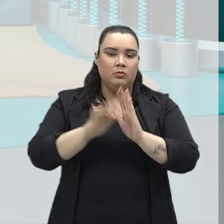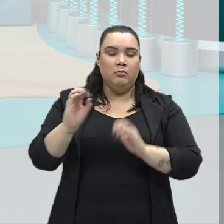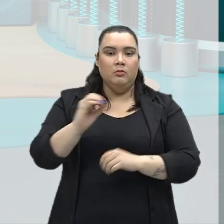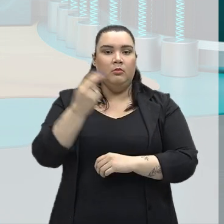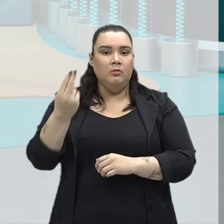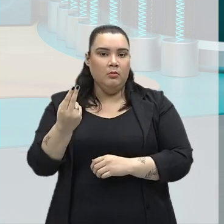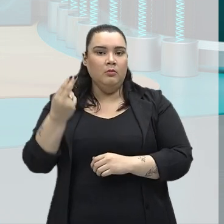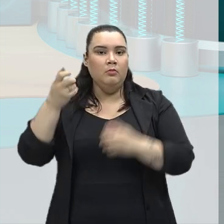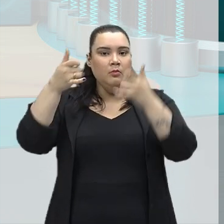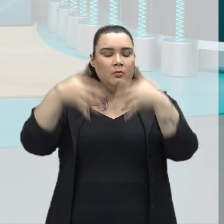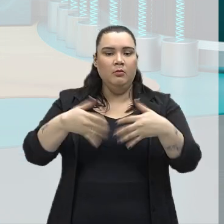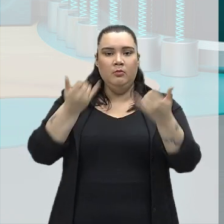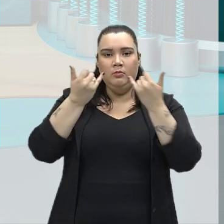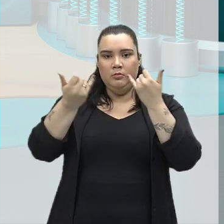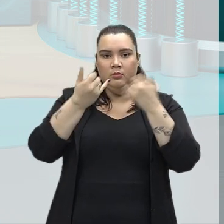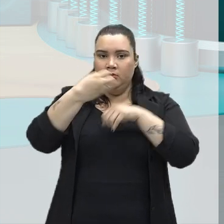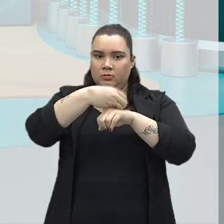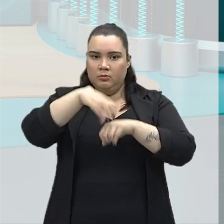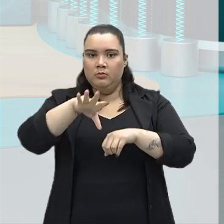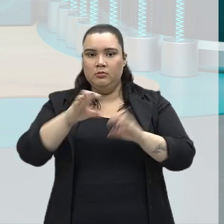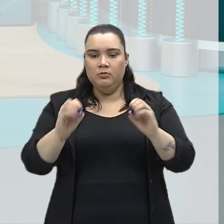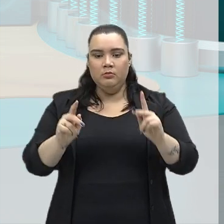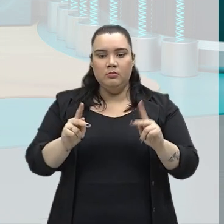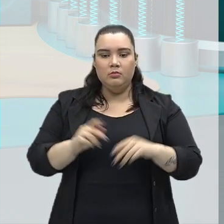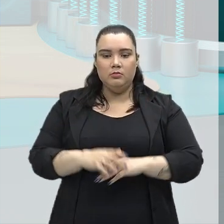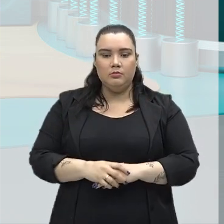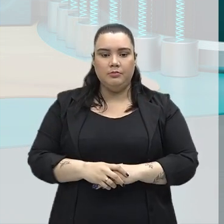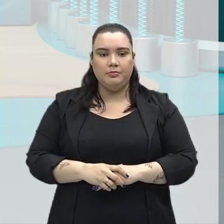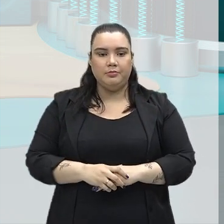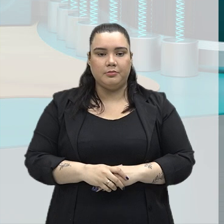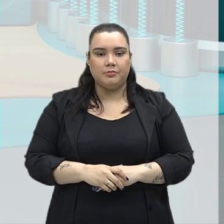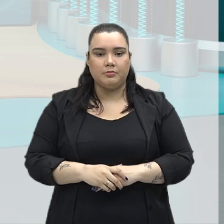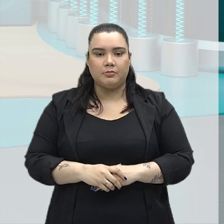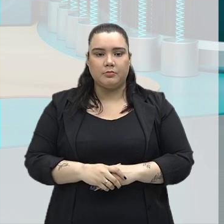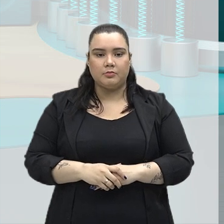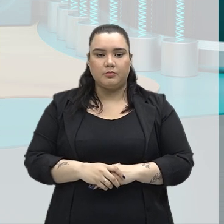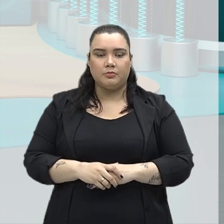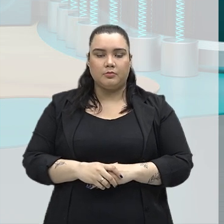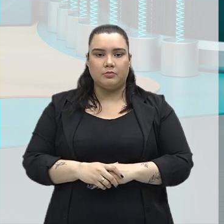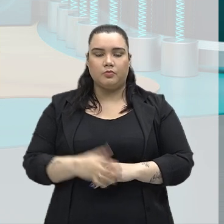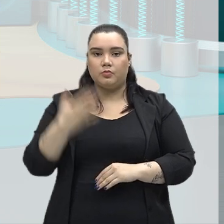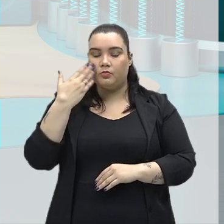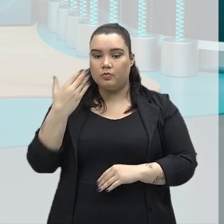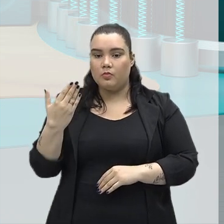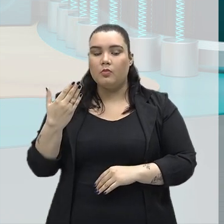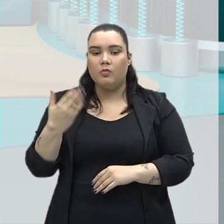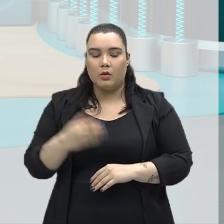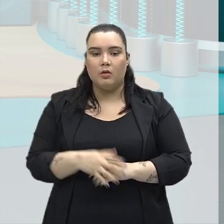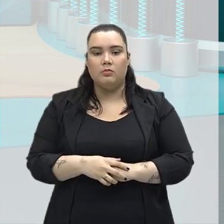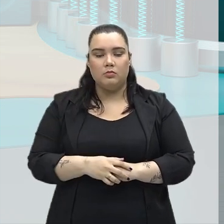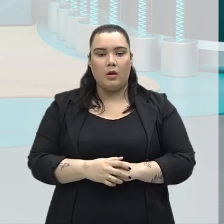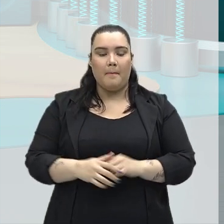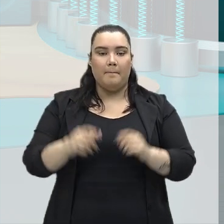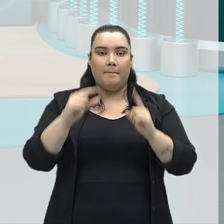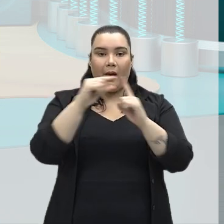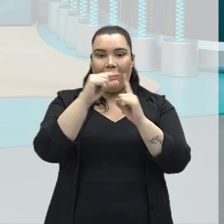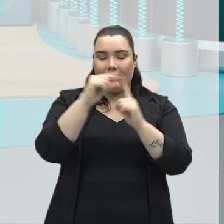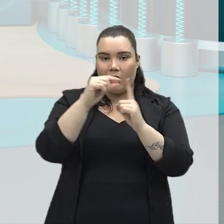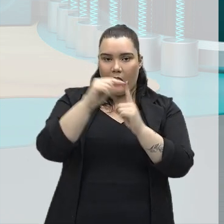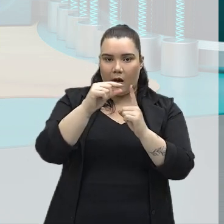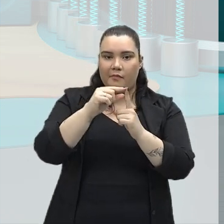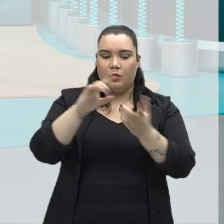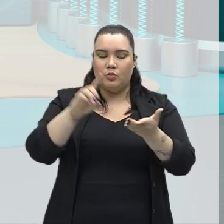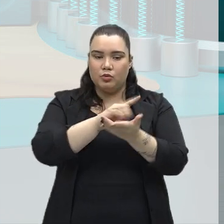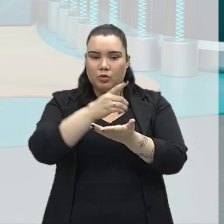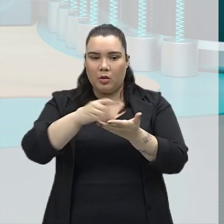sendo informado, tá bom? O que mais? Vejam aqui. Quando procuramos uma palavra no